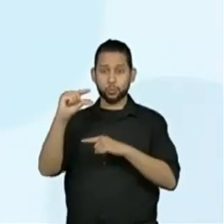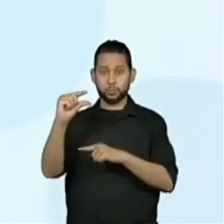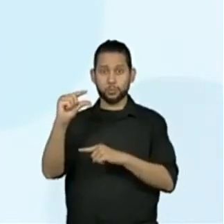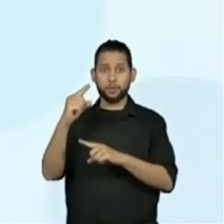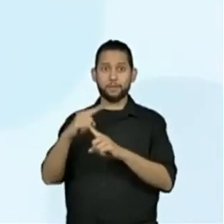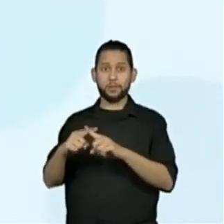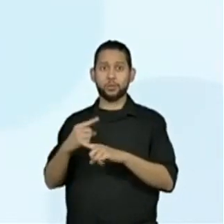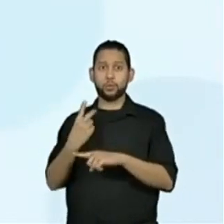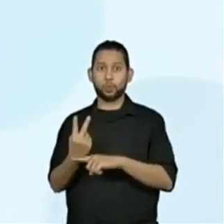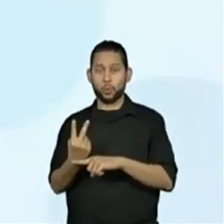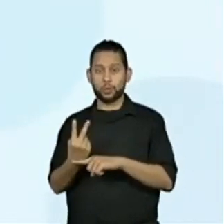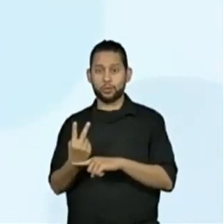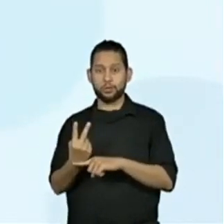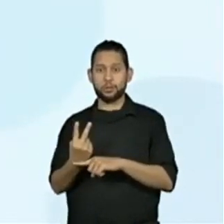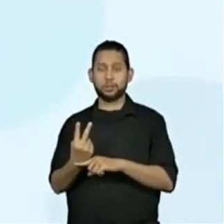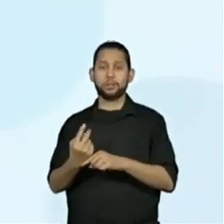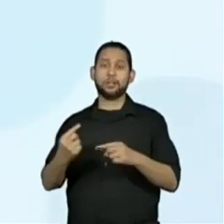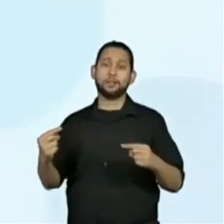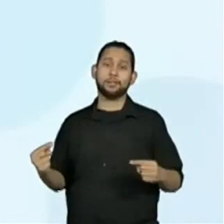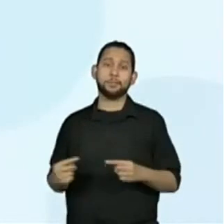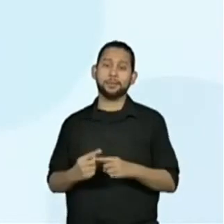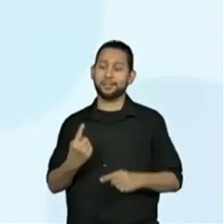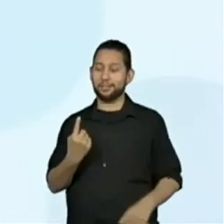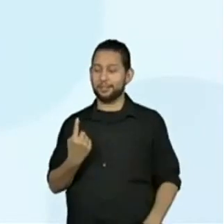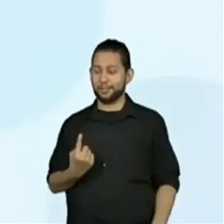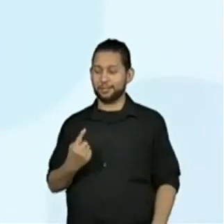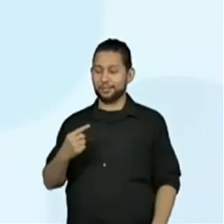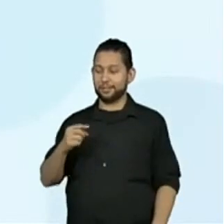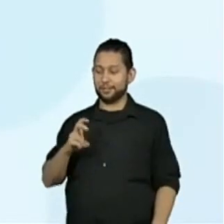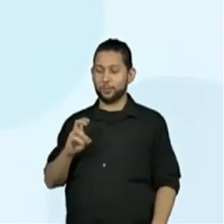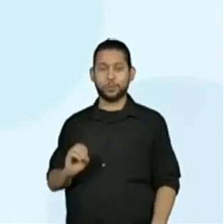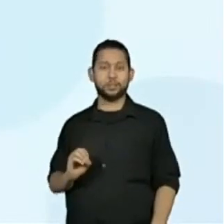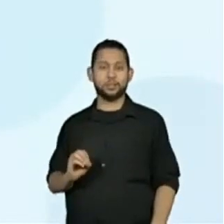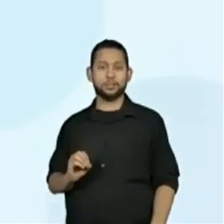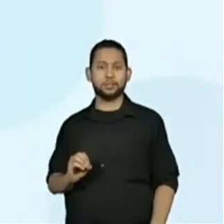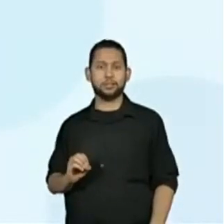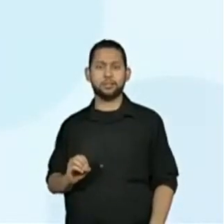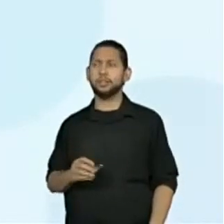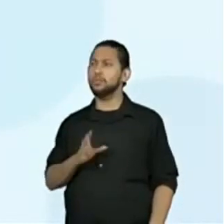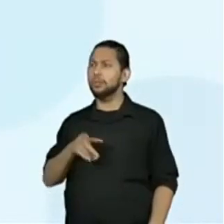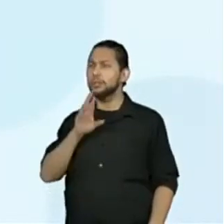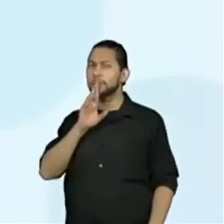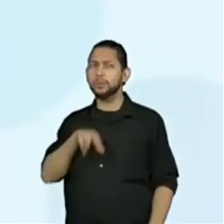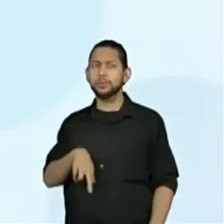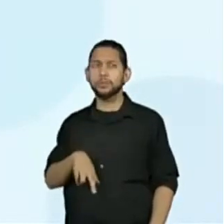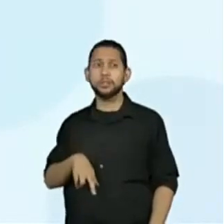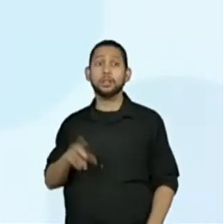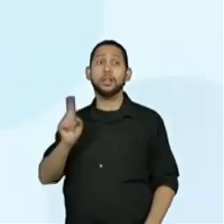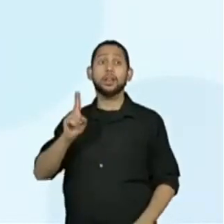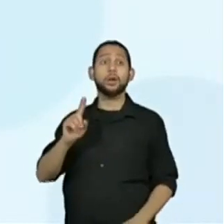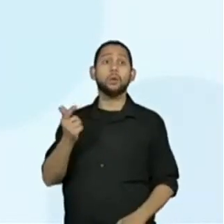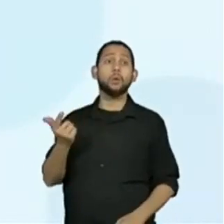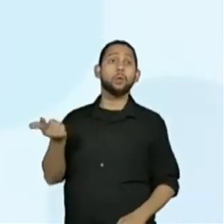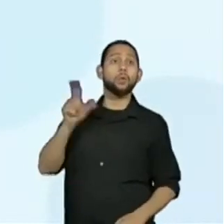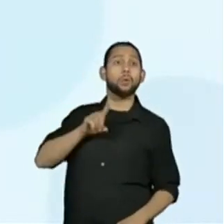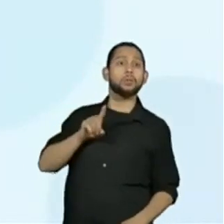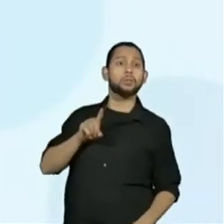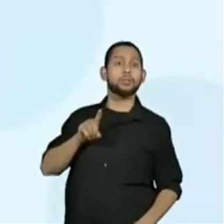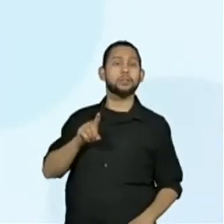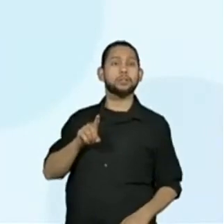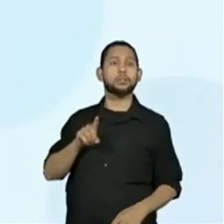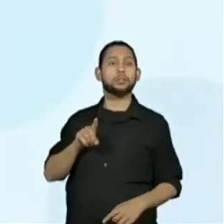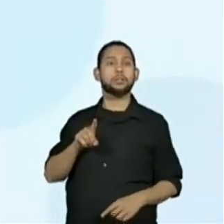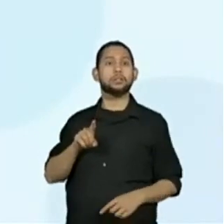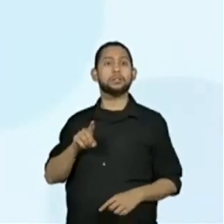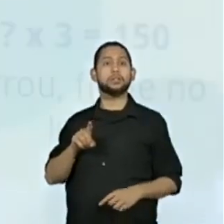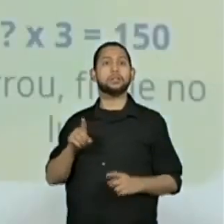2, que vai ter como resultado 150. Mas eu não tinha respondido? Não, você tinha respondido a do lado.